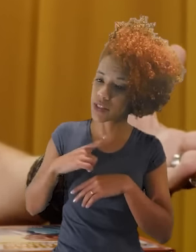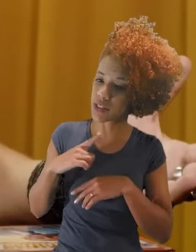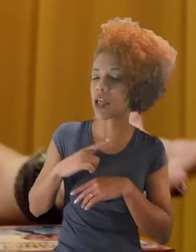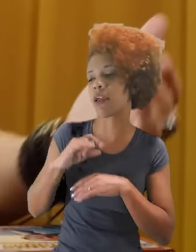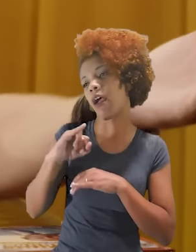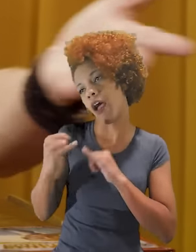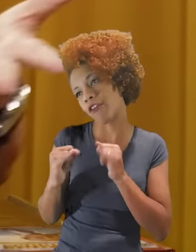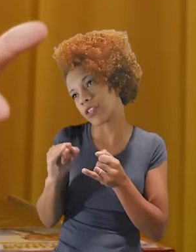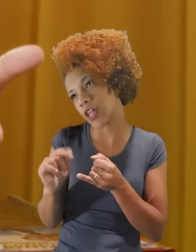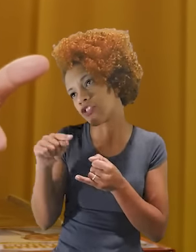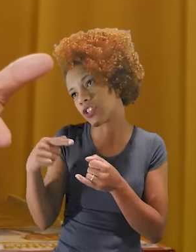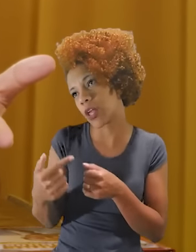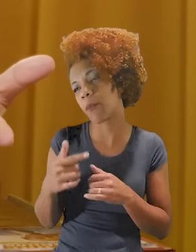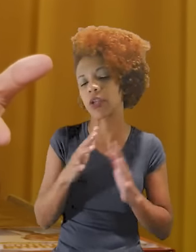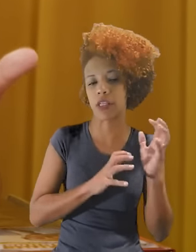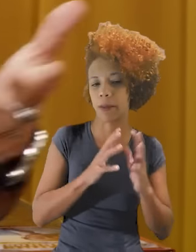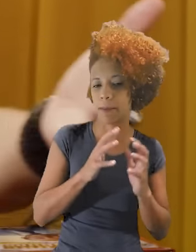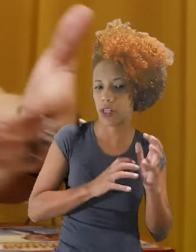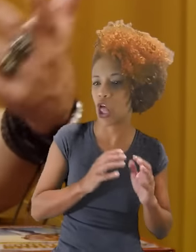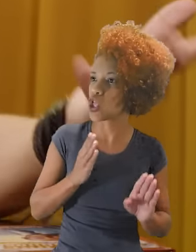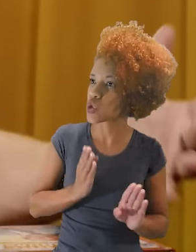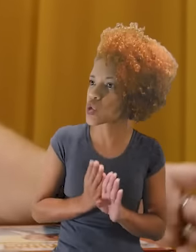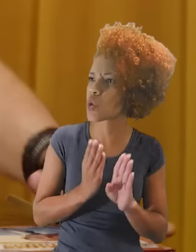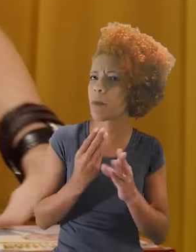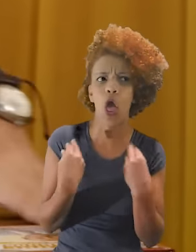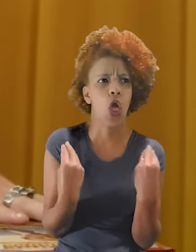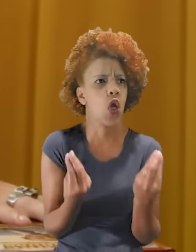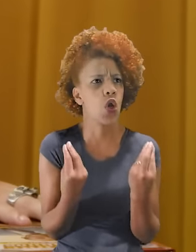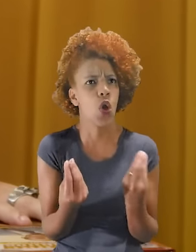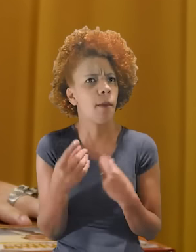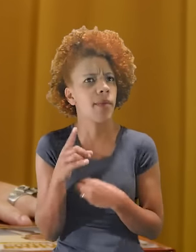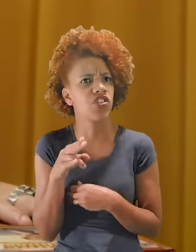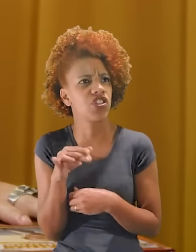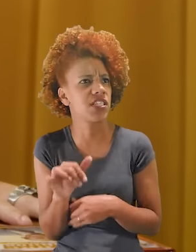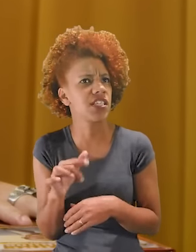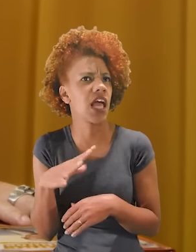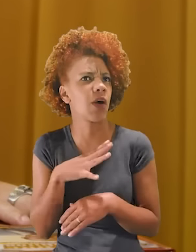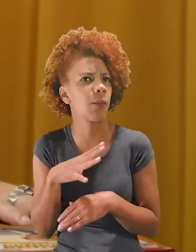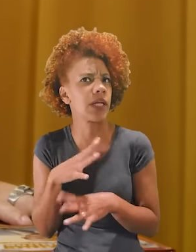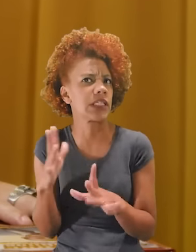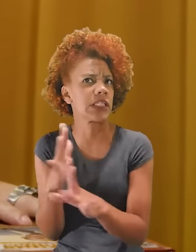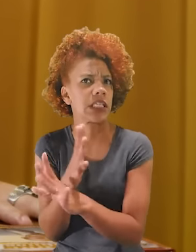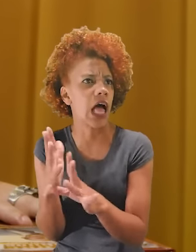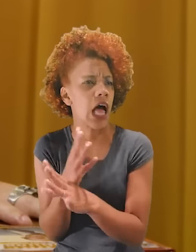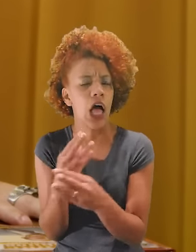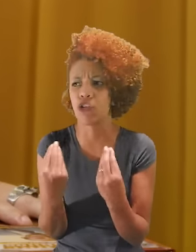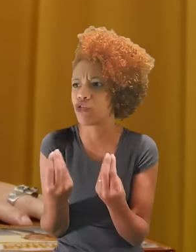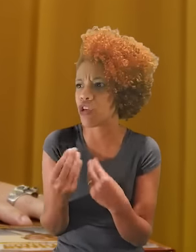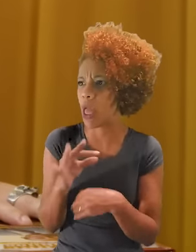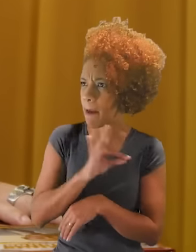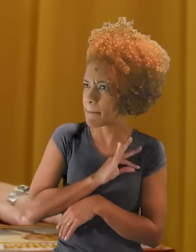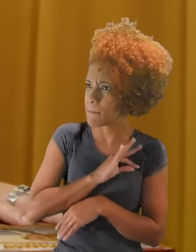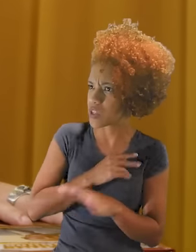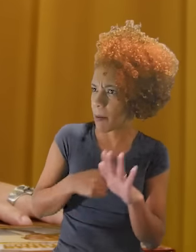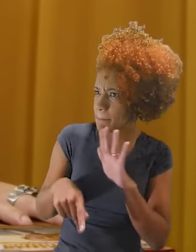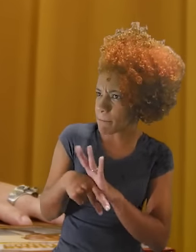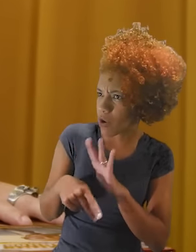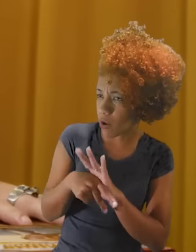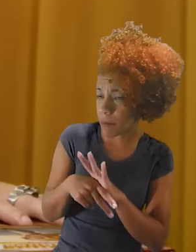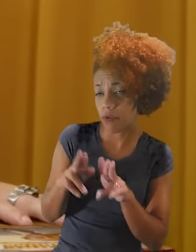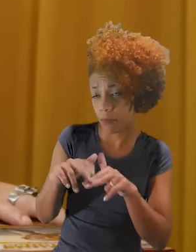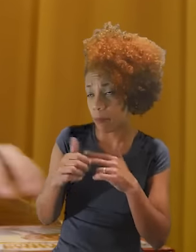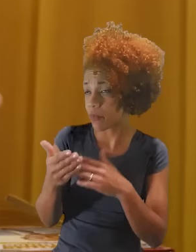Disney tem aquelas vantagens que hoje, depois da briga com o Ron Santos, todo mundo descobriu. Como assim? A Disney é uma cidade? A Disney tem polícia própria, tudo